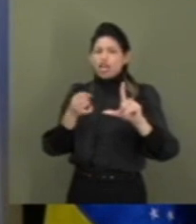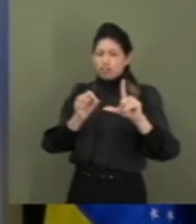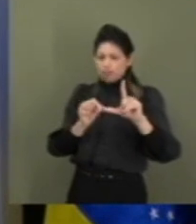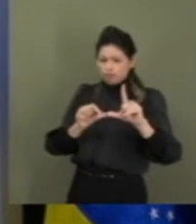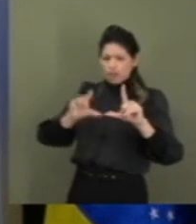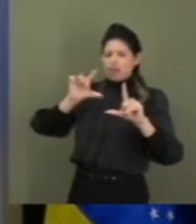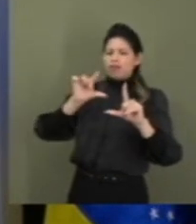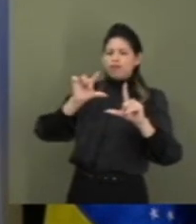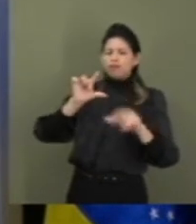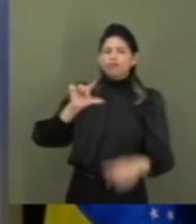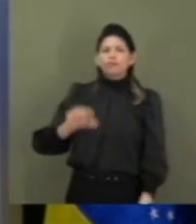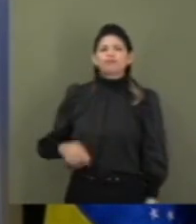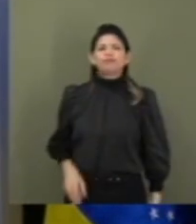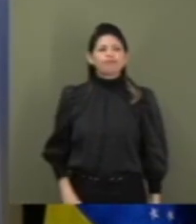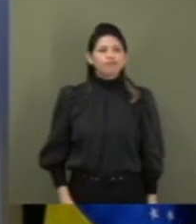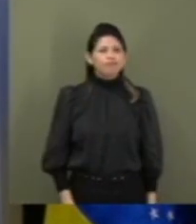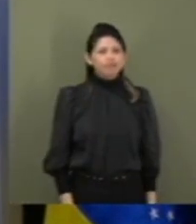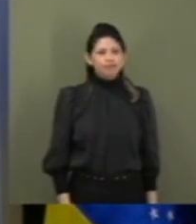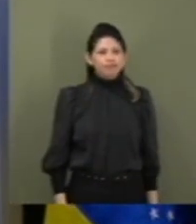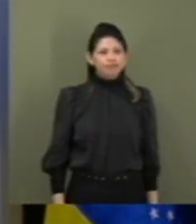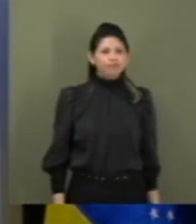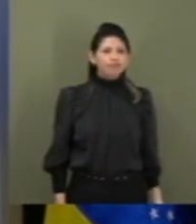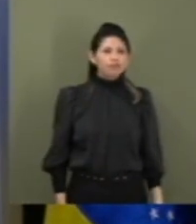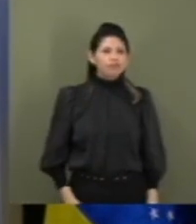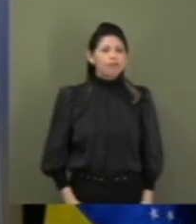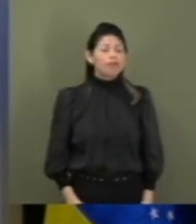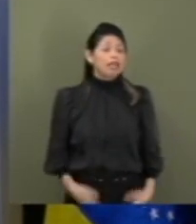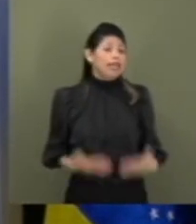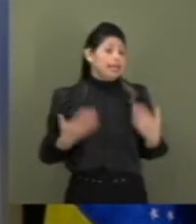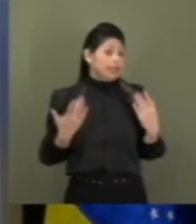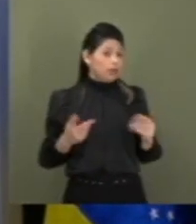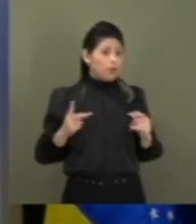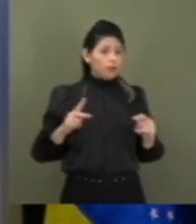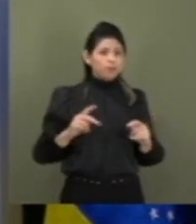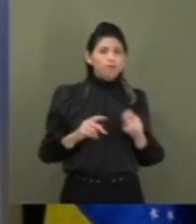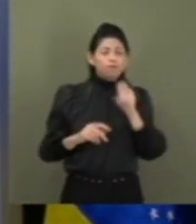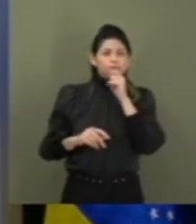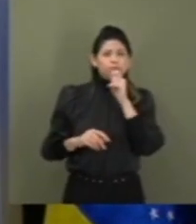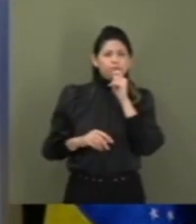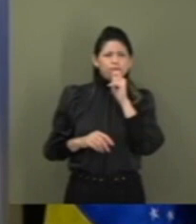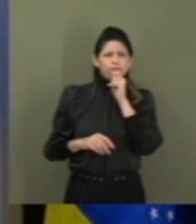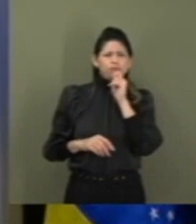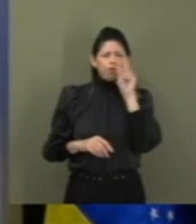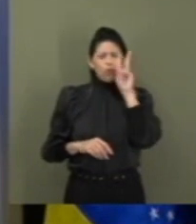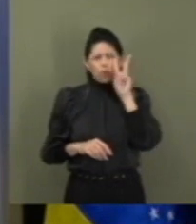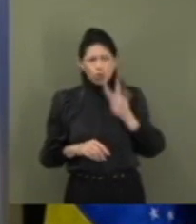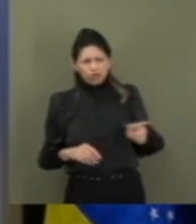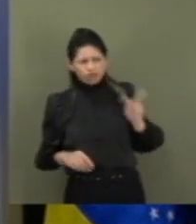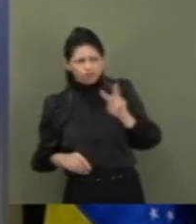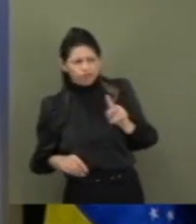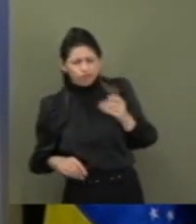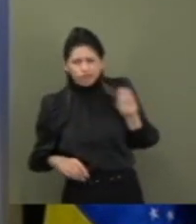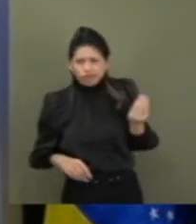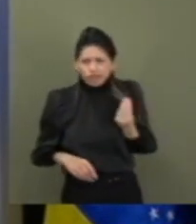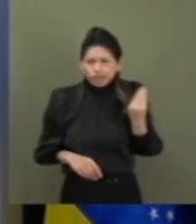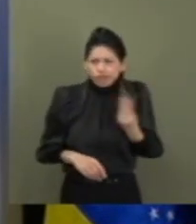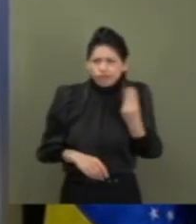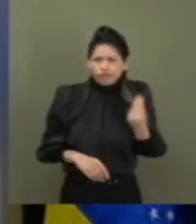de arbitrariedade não era visto em nosso país desde o regime militar.